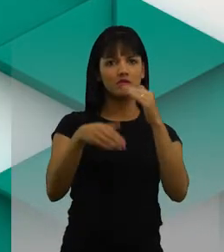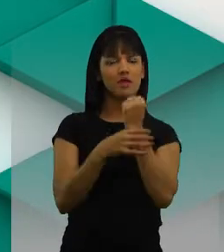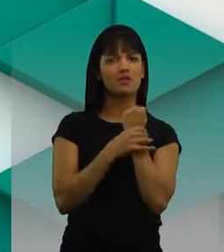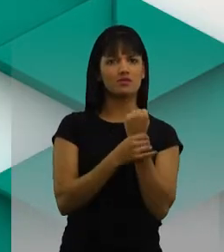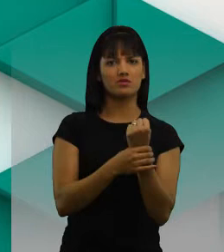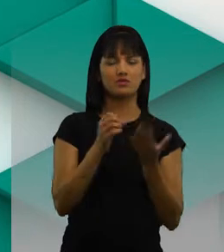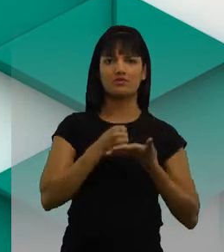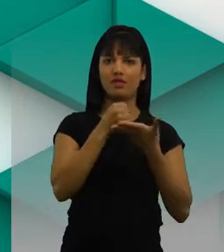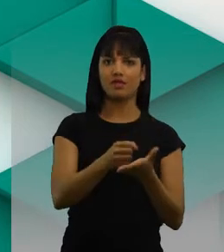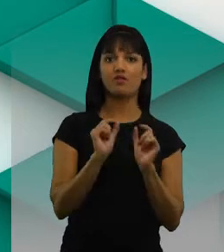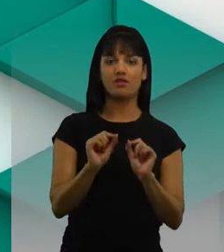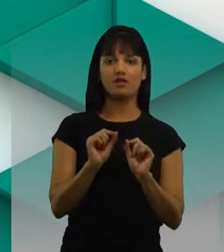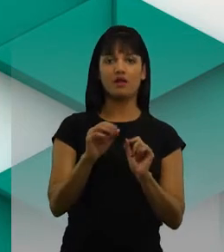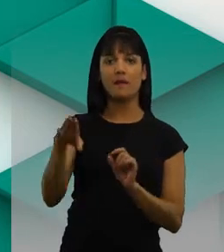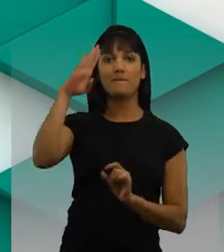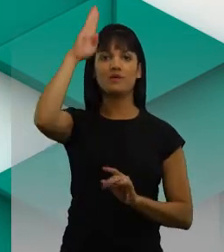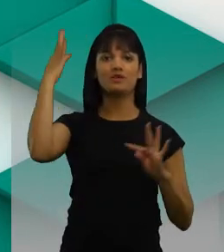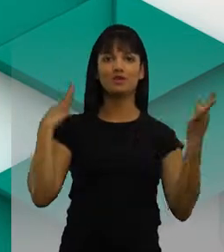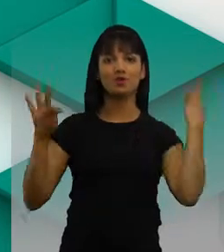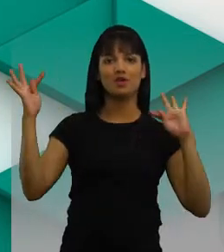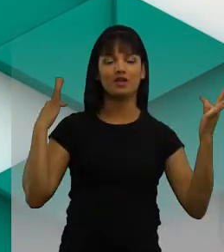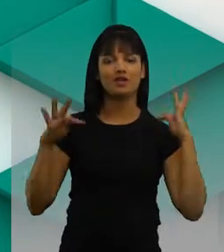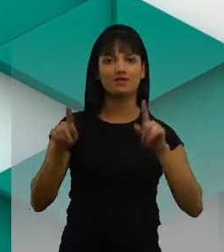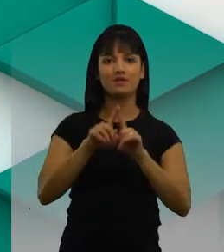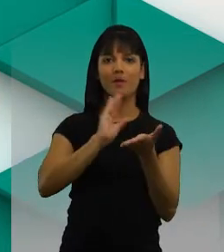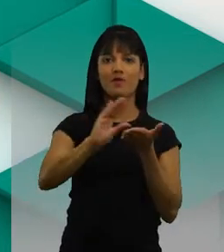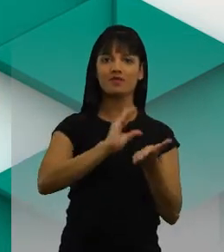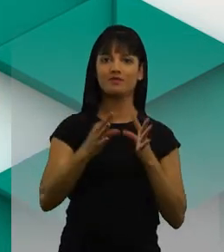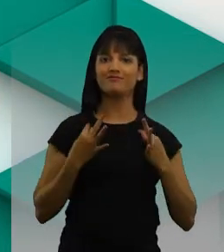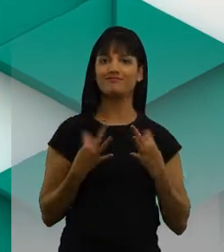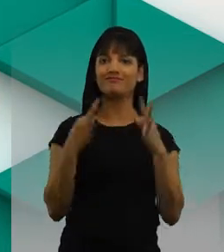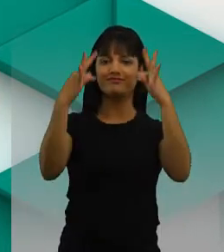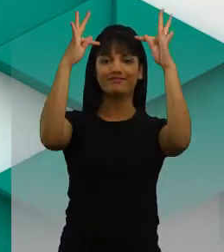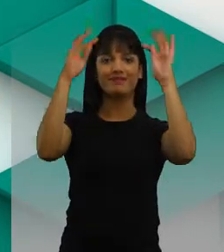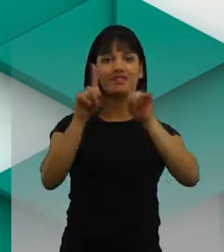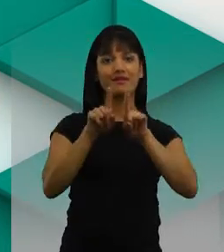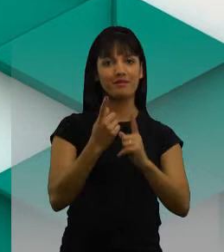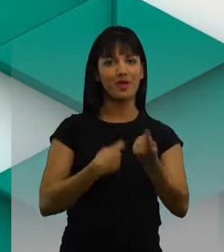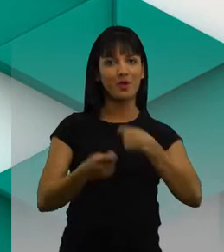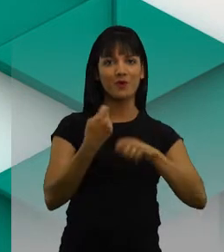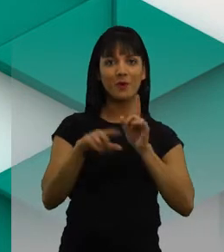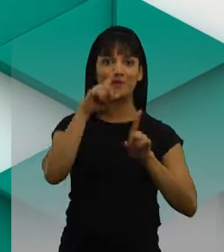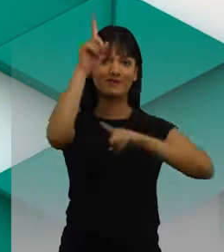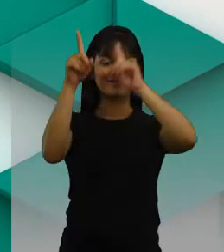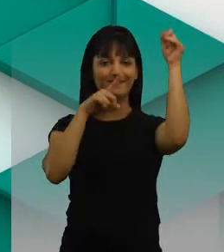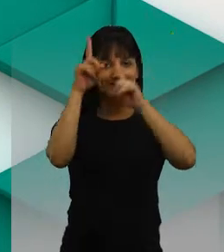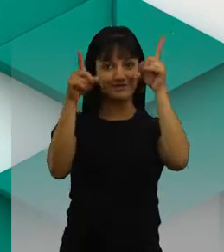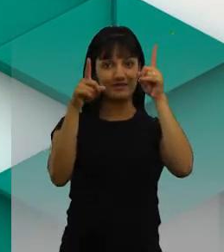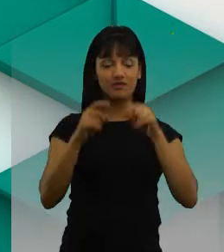sustentável. Dar prioridade ao turismo, aos investimentos com alta tecnologia e a economia criativa.